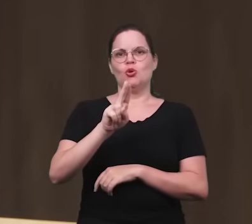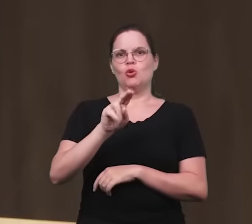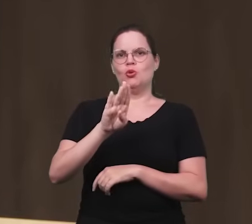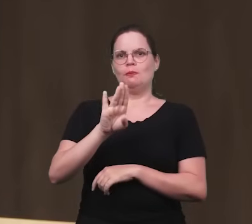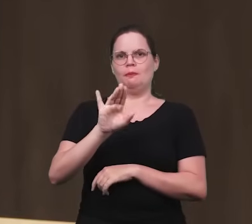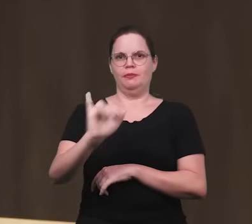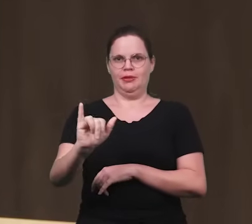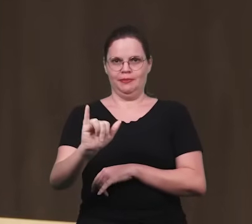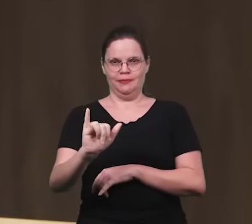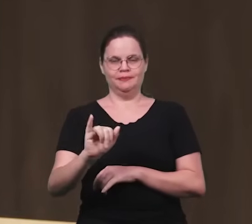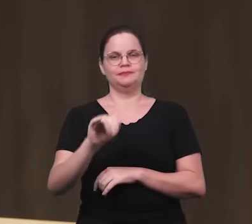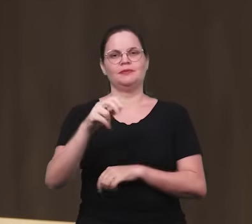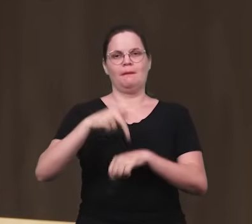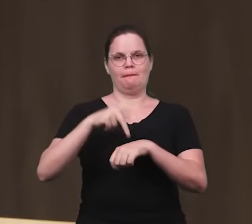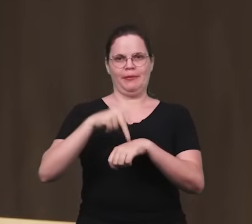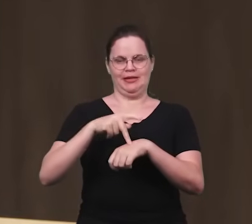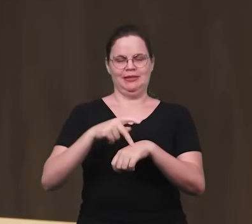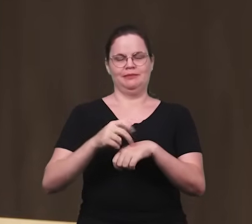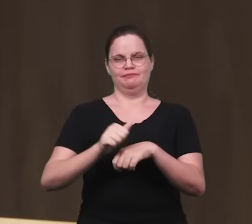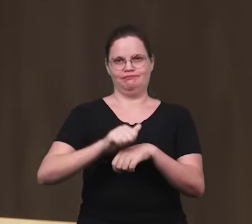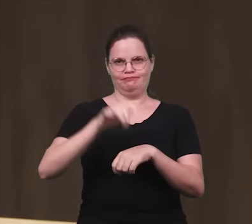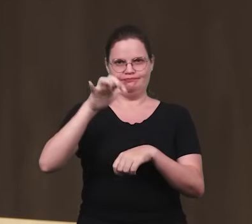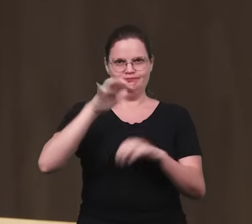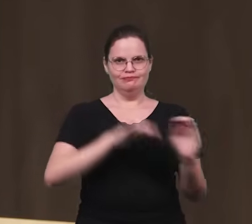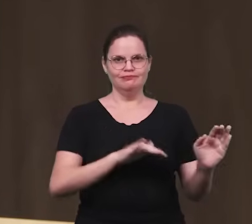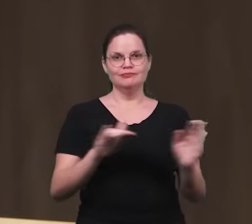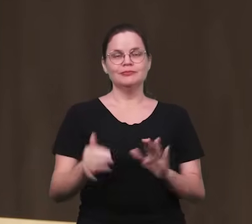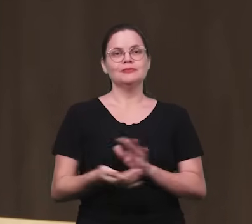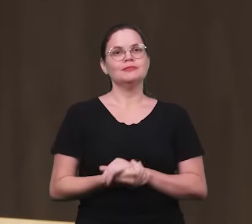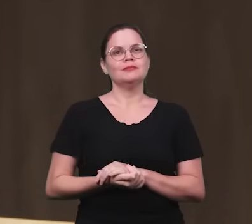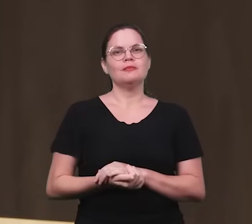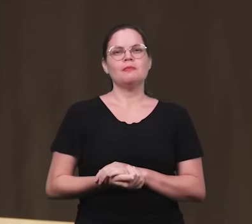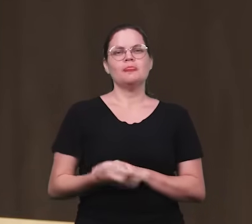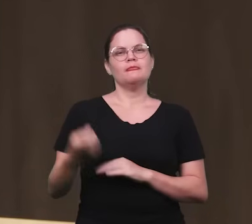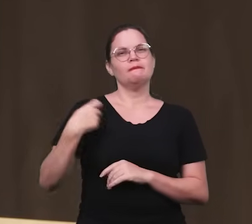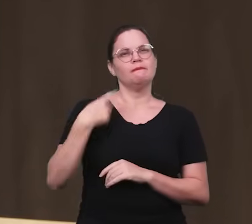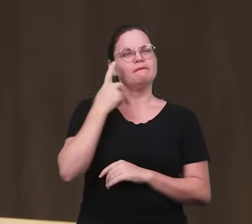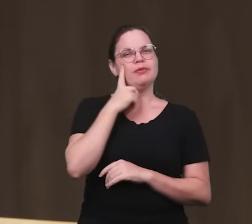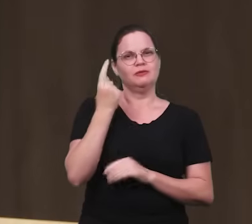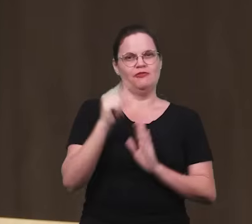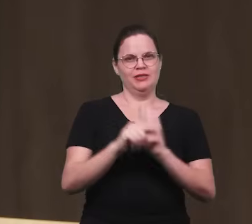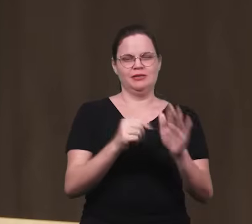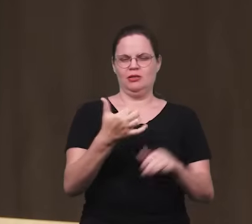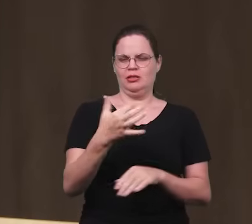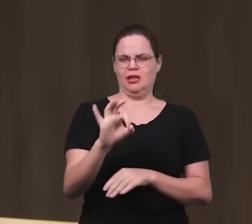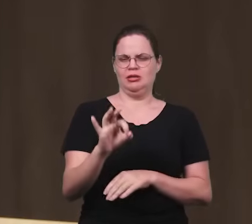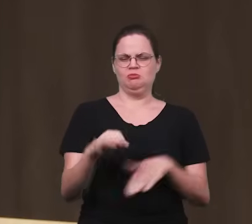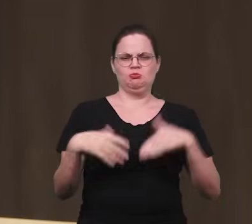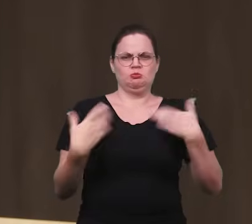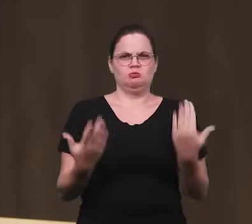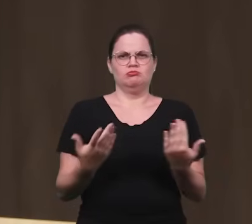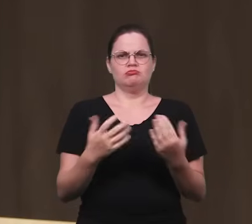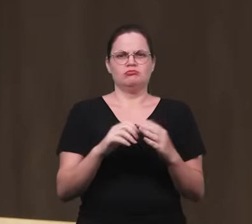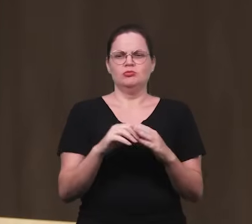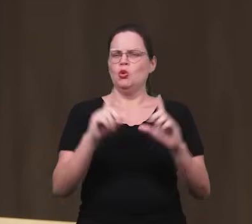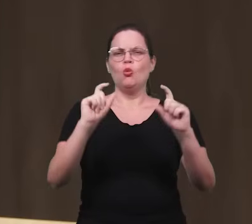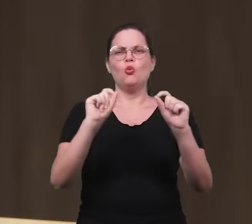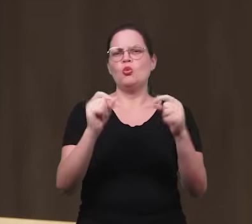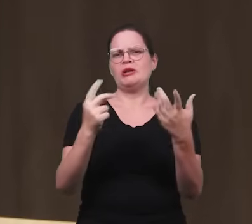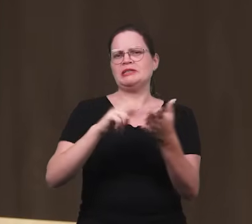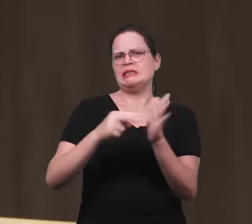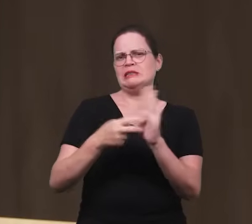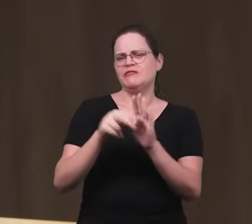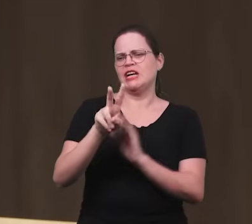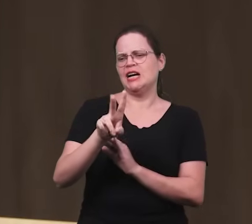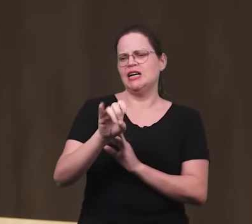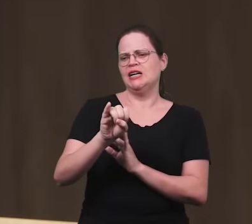versículo 10, e nós podemos pensar assim, que mulher é uma mulher virtuosa? Se a gente fizer, às